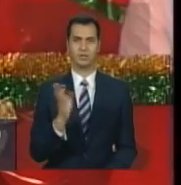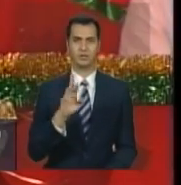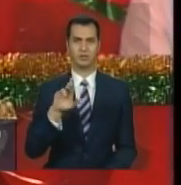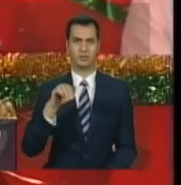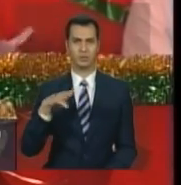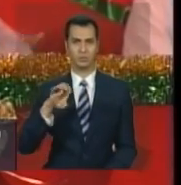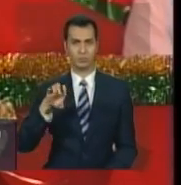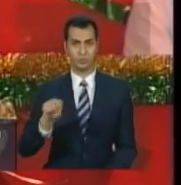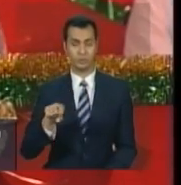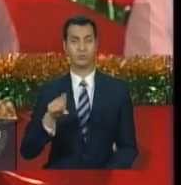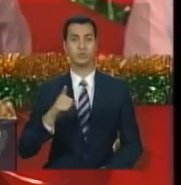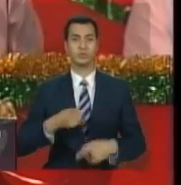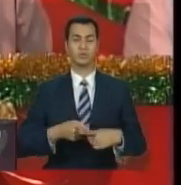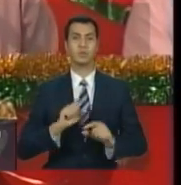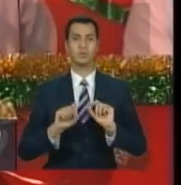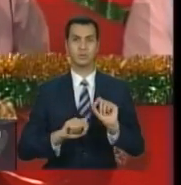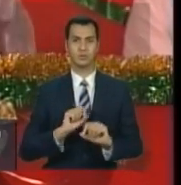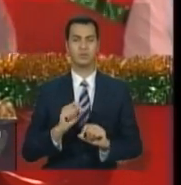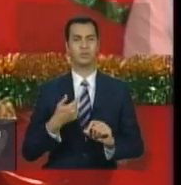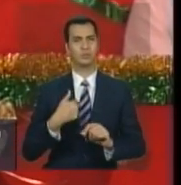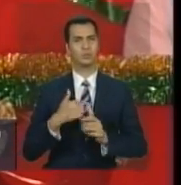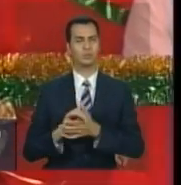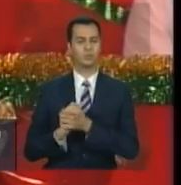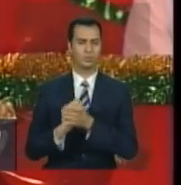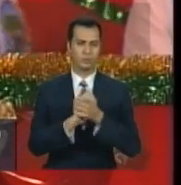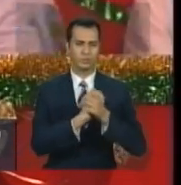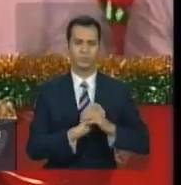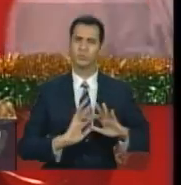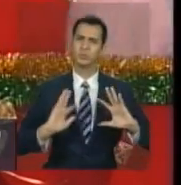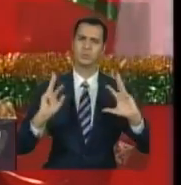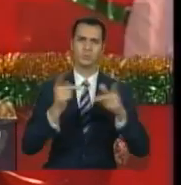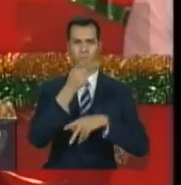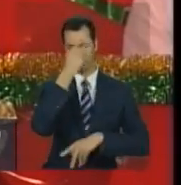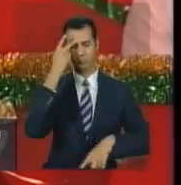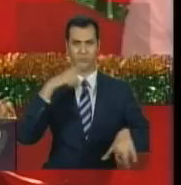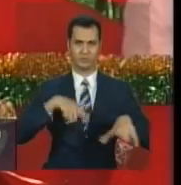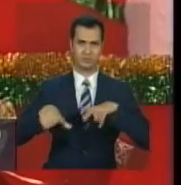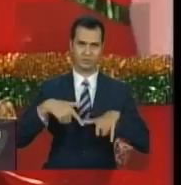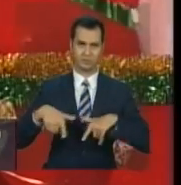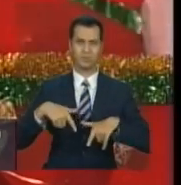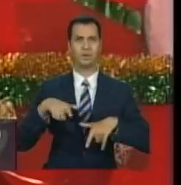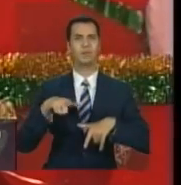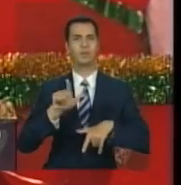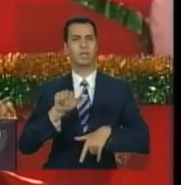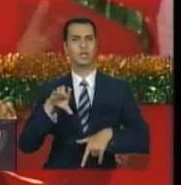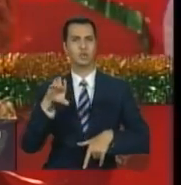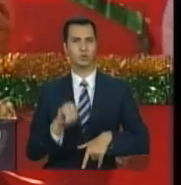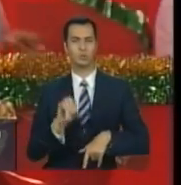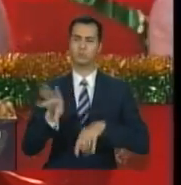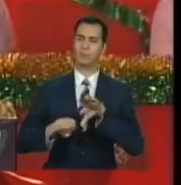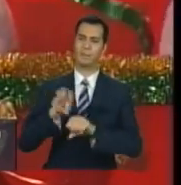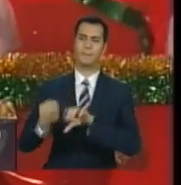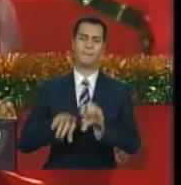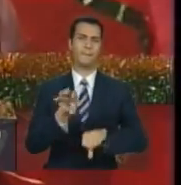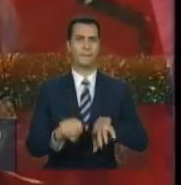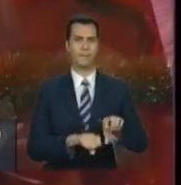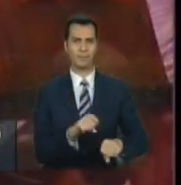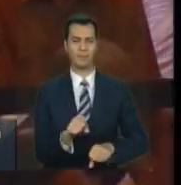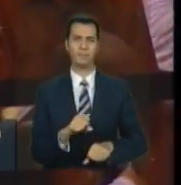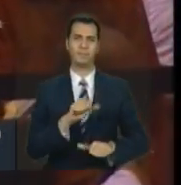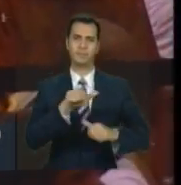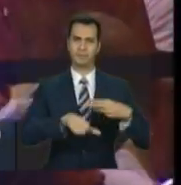por intermédio de quem eu cumprimento todos os catadores de materiais recicláveis. Queria também